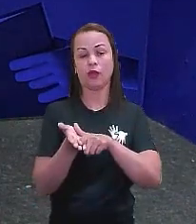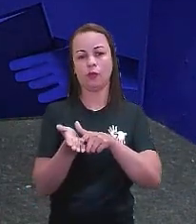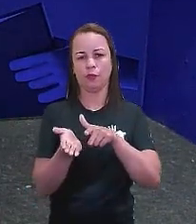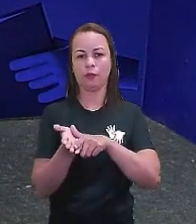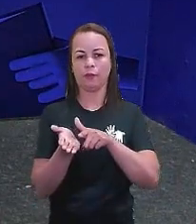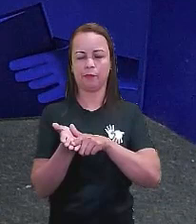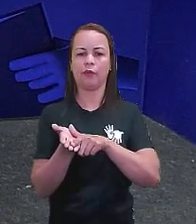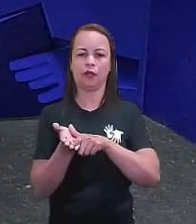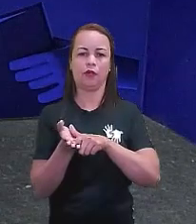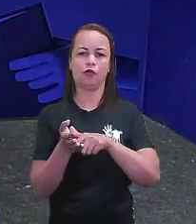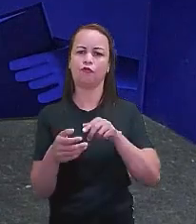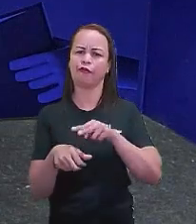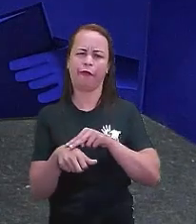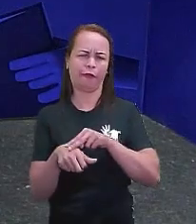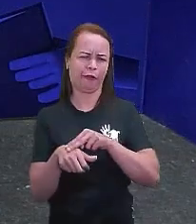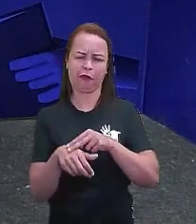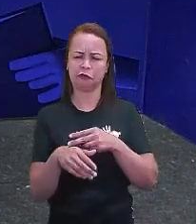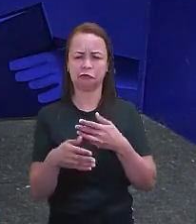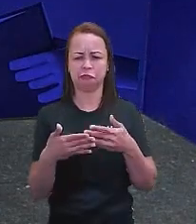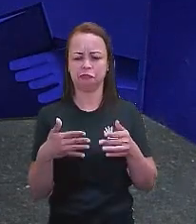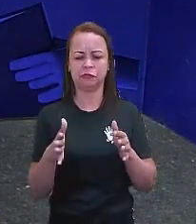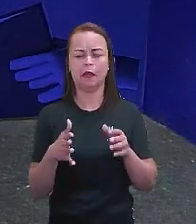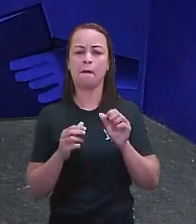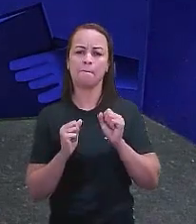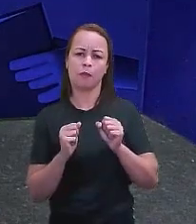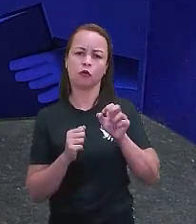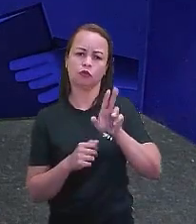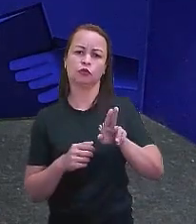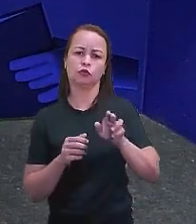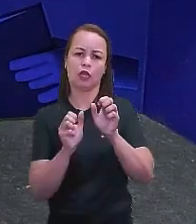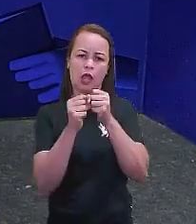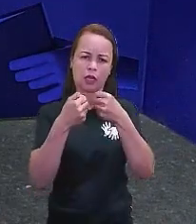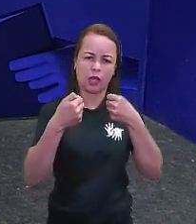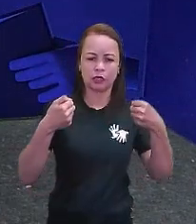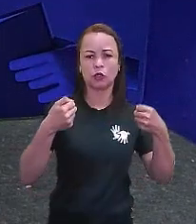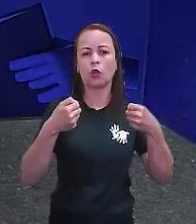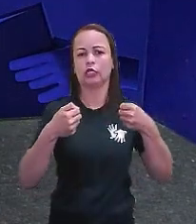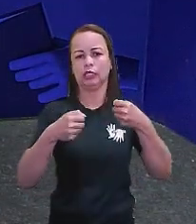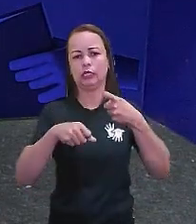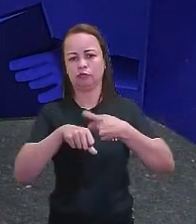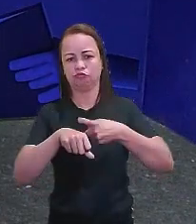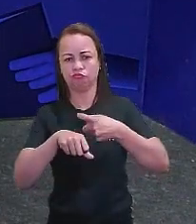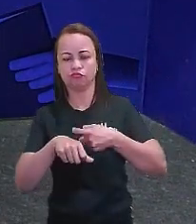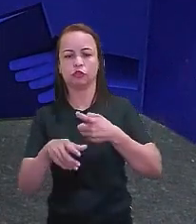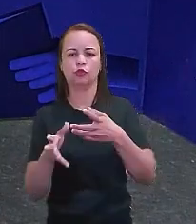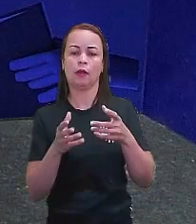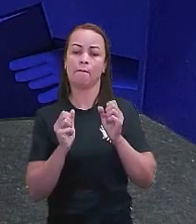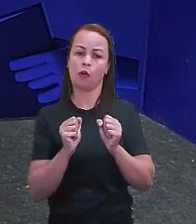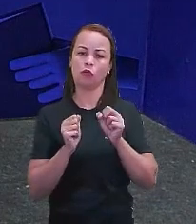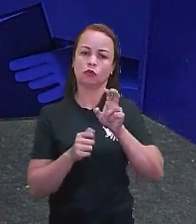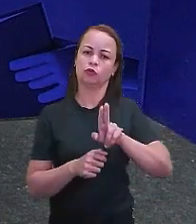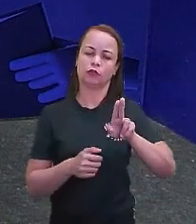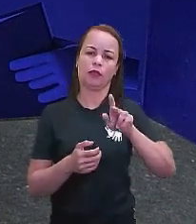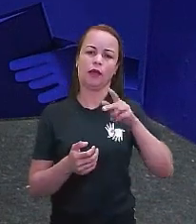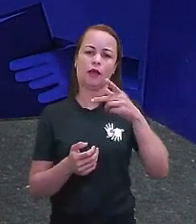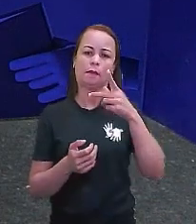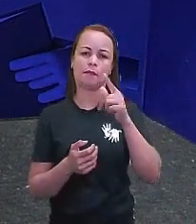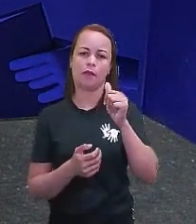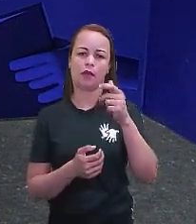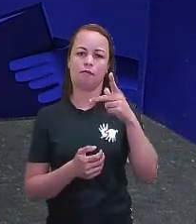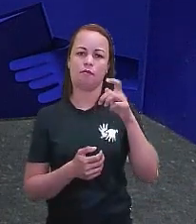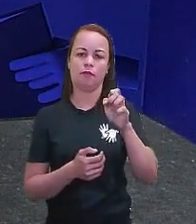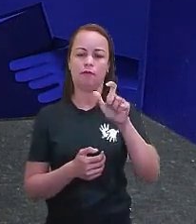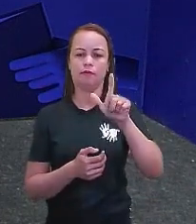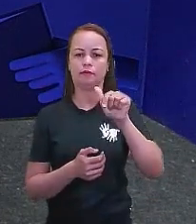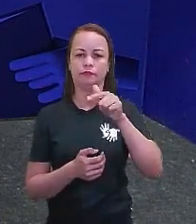é um papel, mas vocês podem utilizar cartolina, que é mais durinha, vocês podem utilizar papelão e também